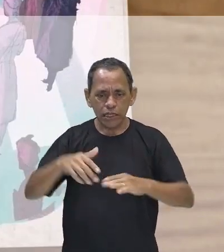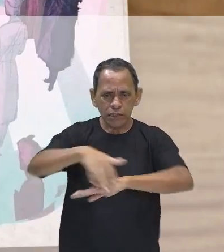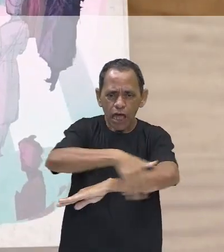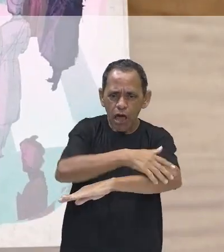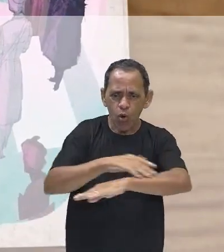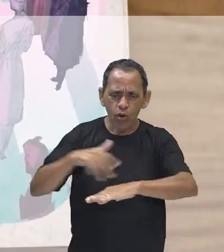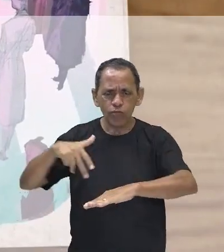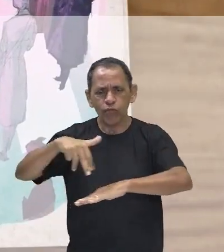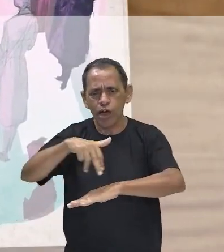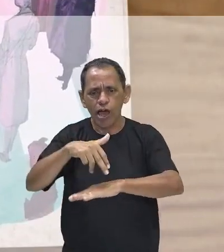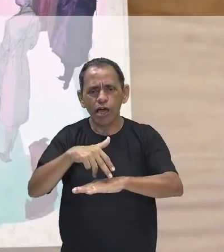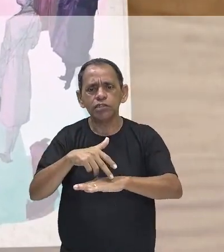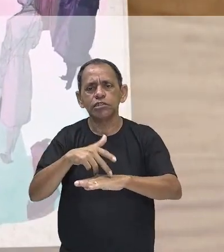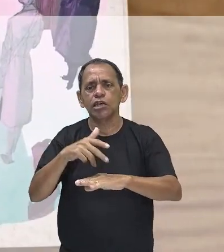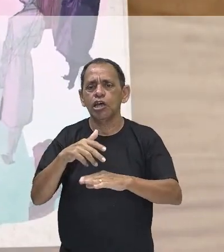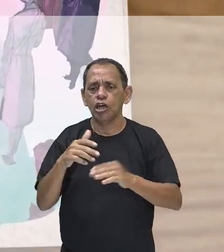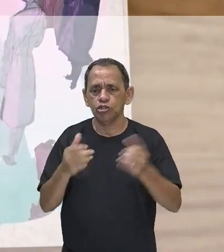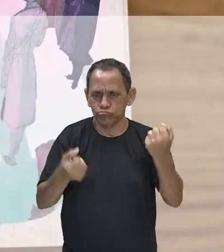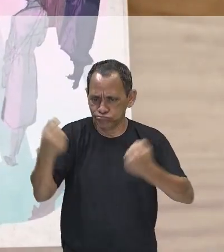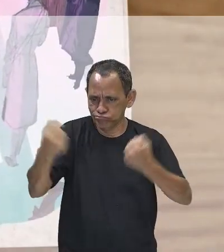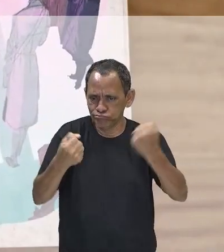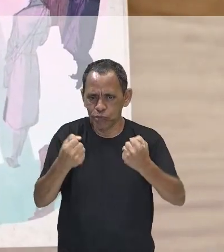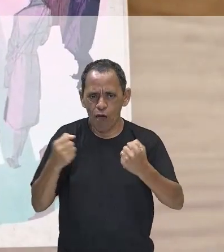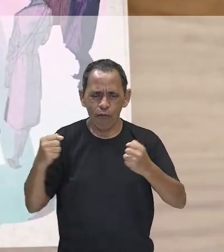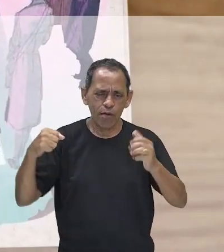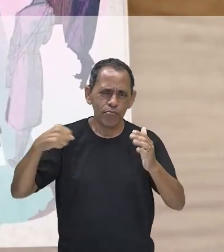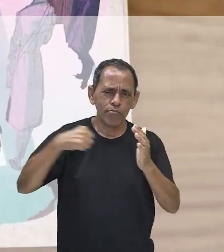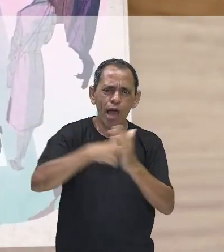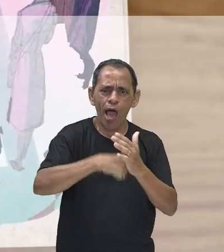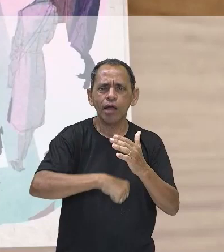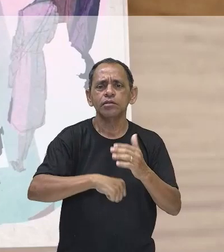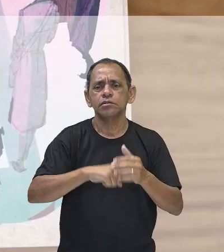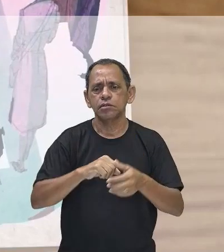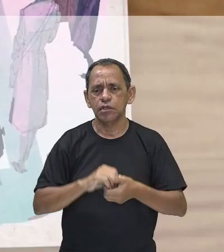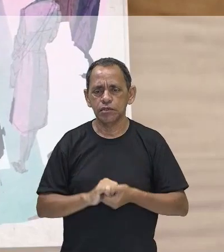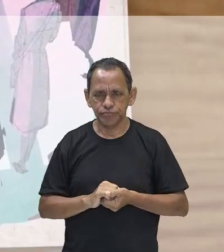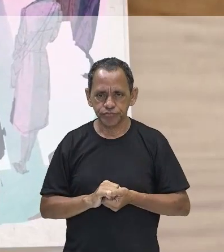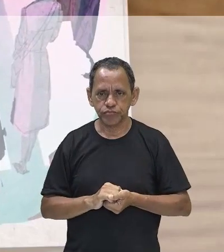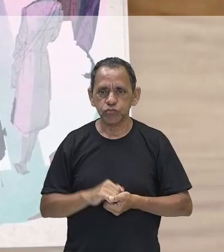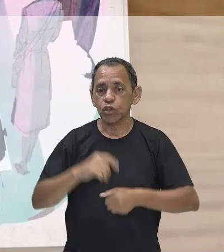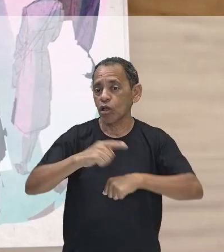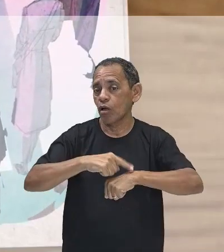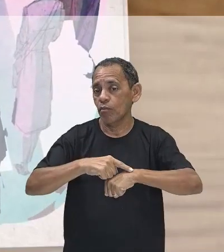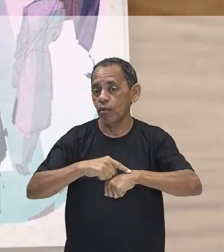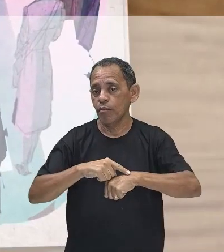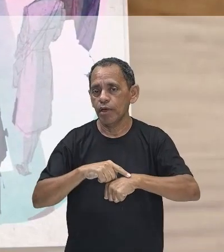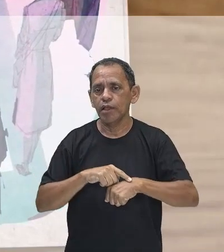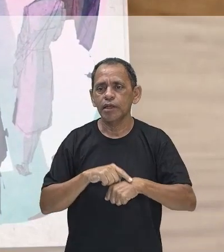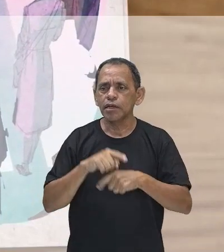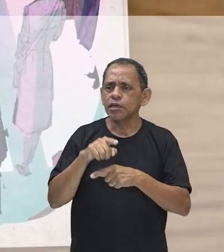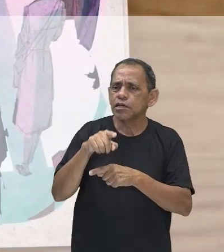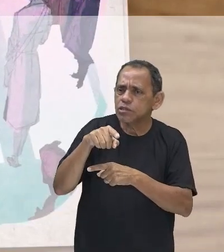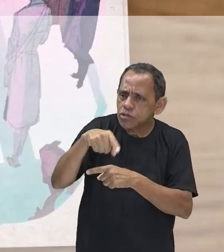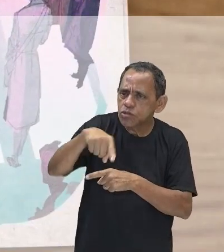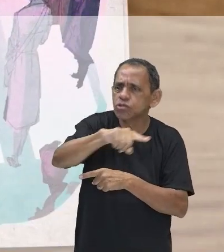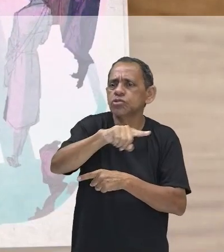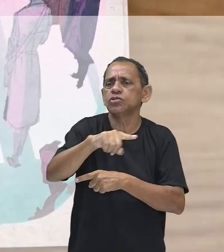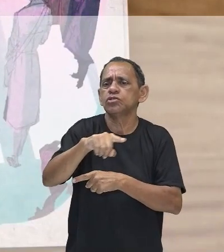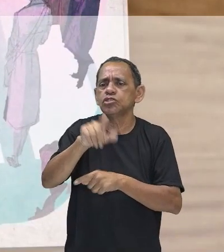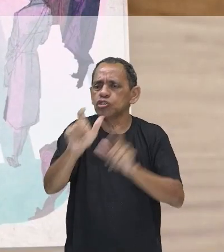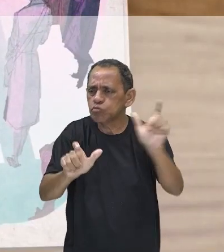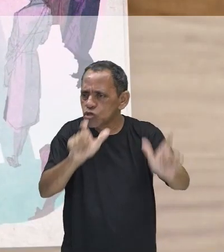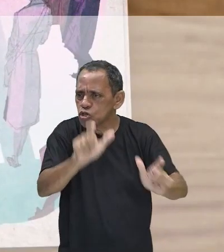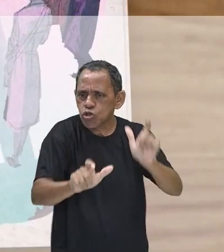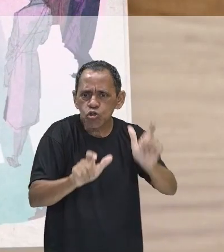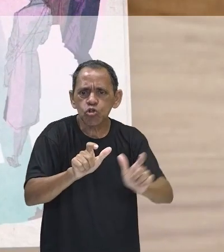que ocorre sua Hora da Estrela, o momento em que todas a enxergam e ela se sente uma estrela de cinema. A obra possui